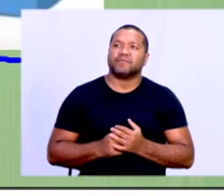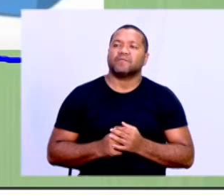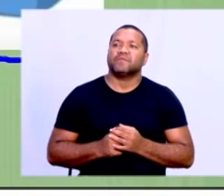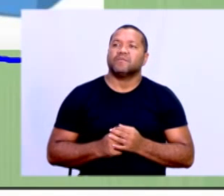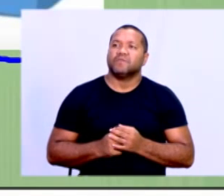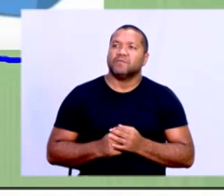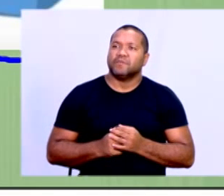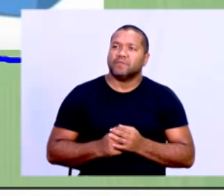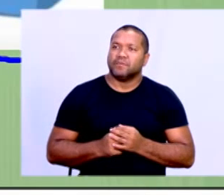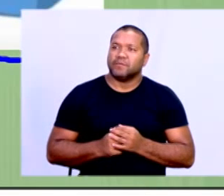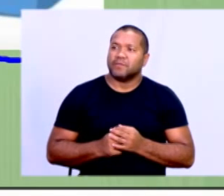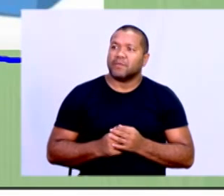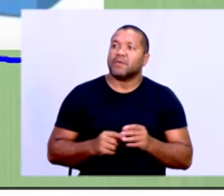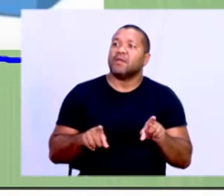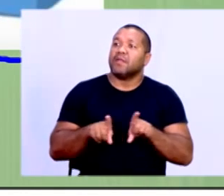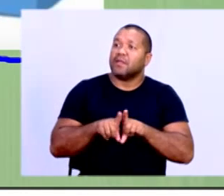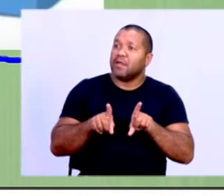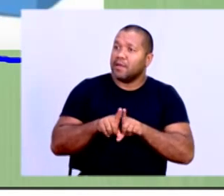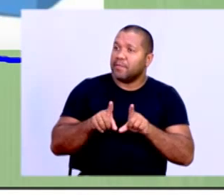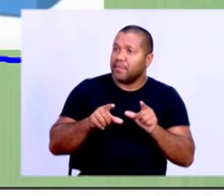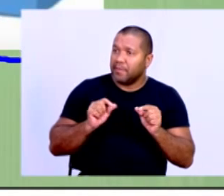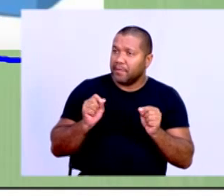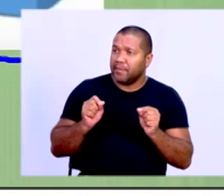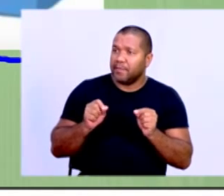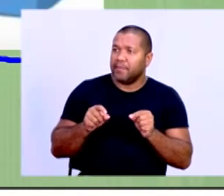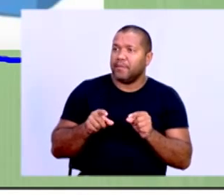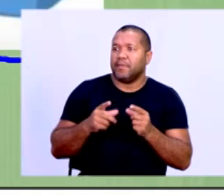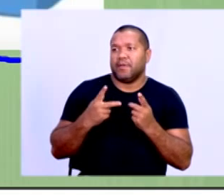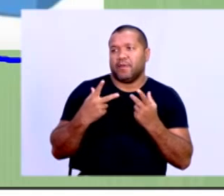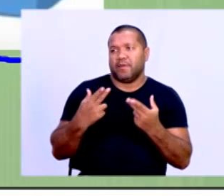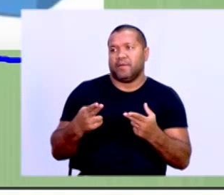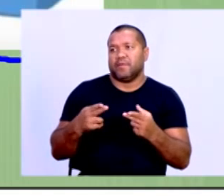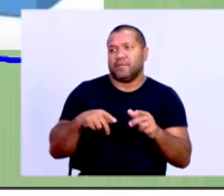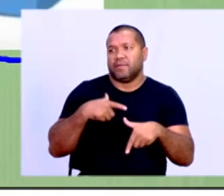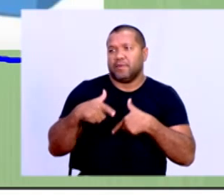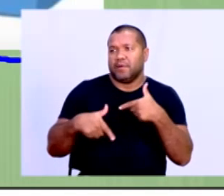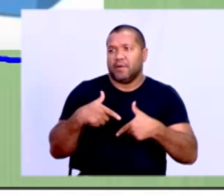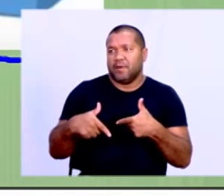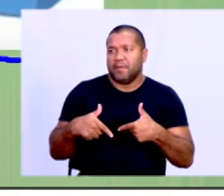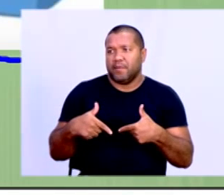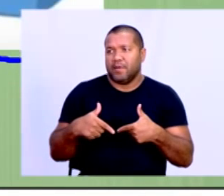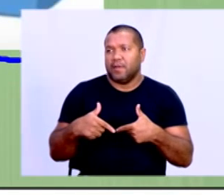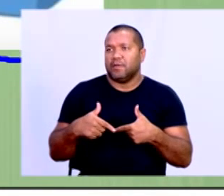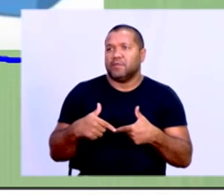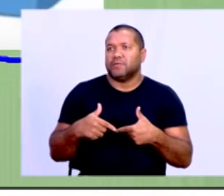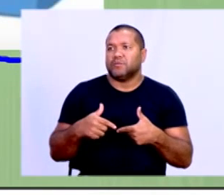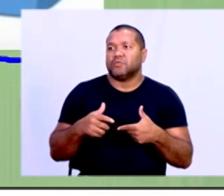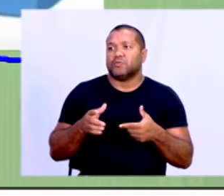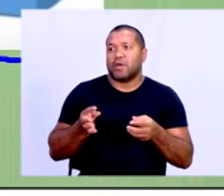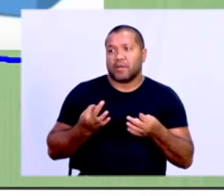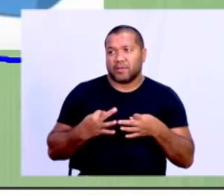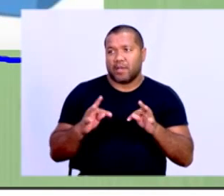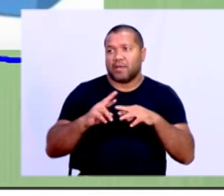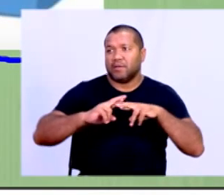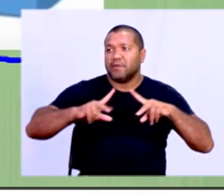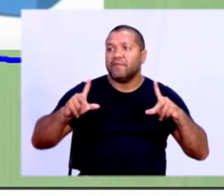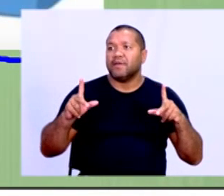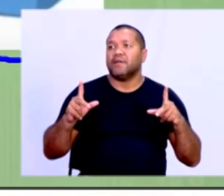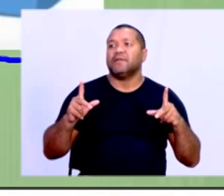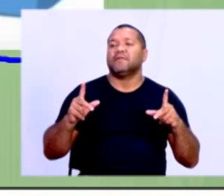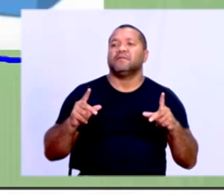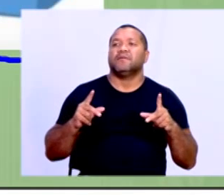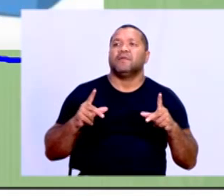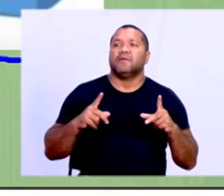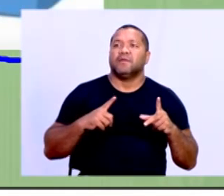que tem a mesma função, lista de features, mesma função, porém são técnicas diferentes.